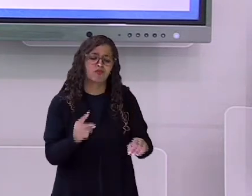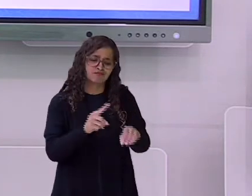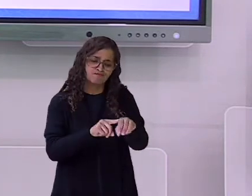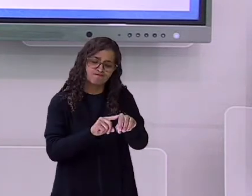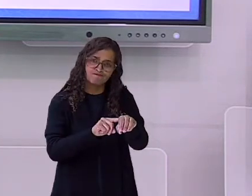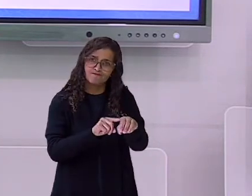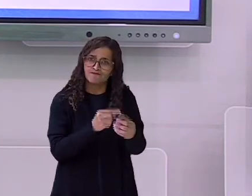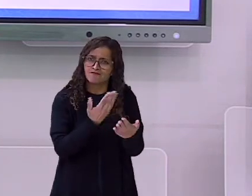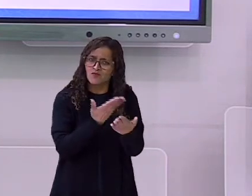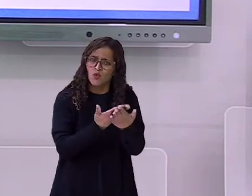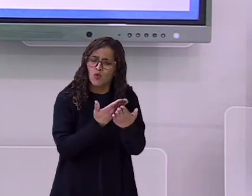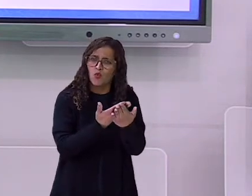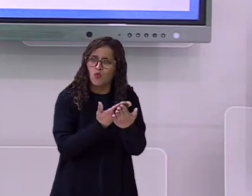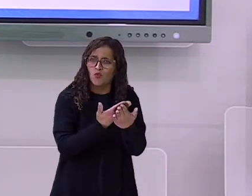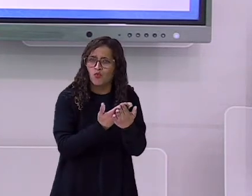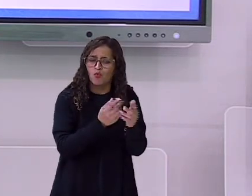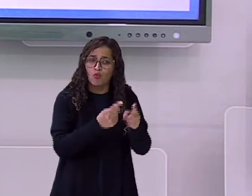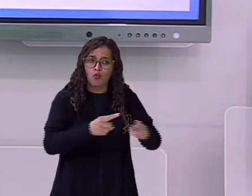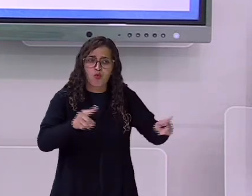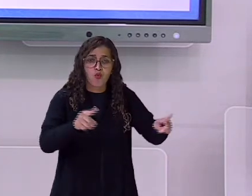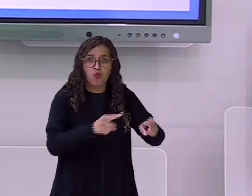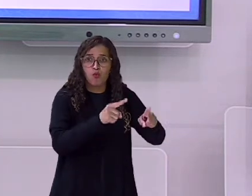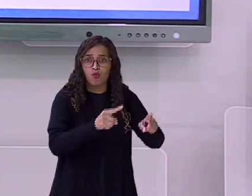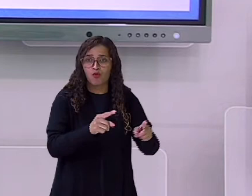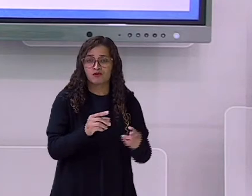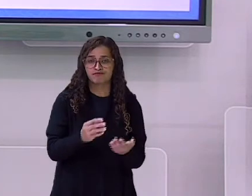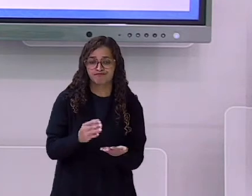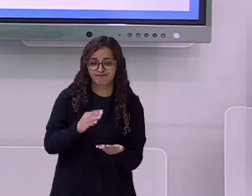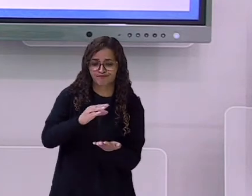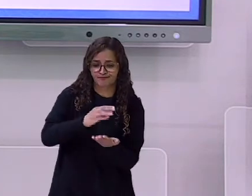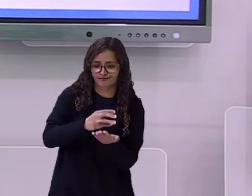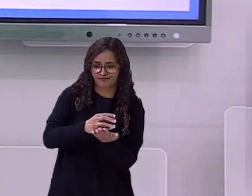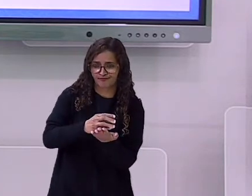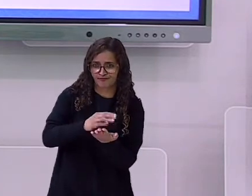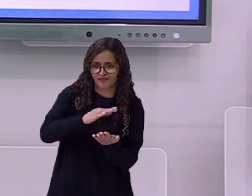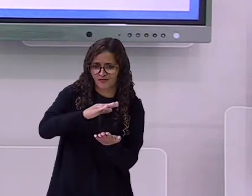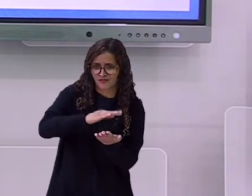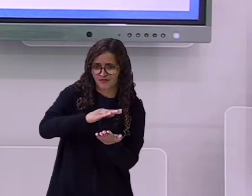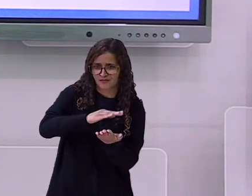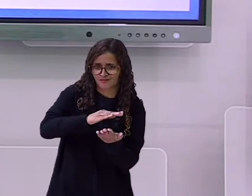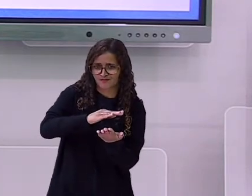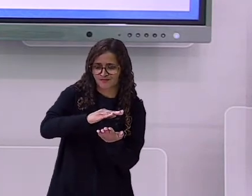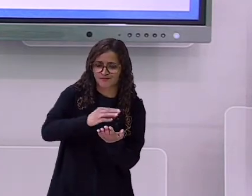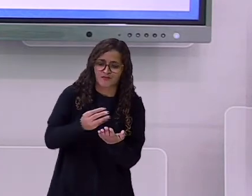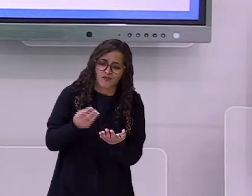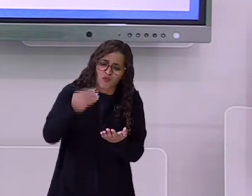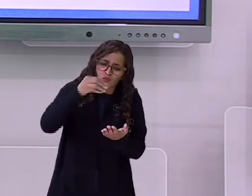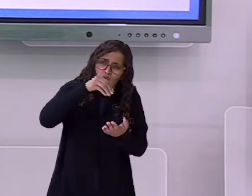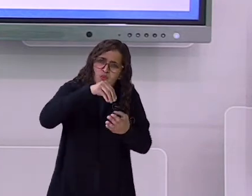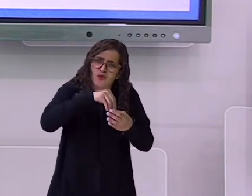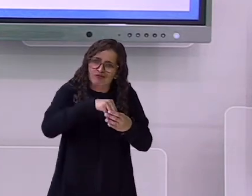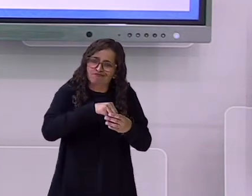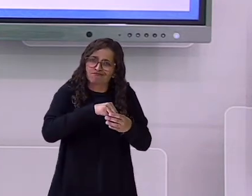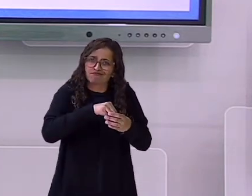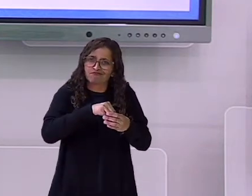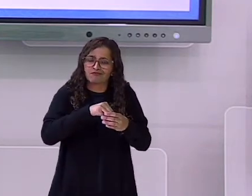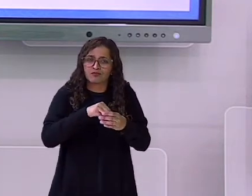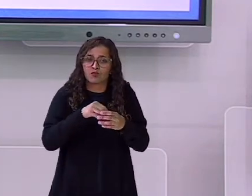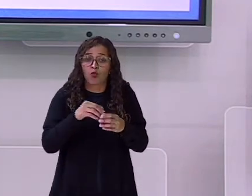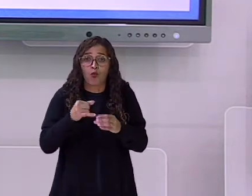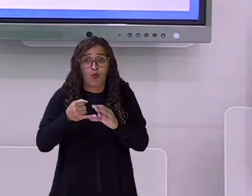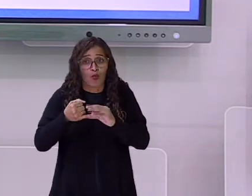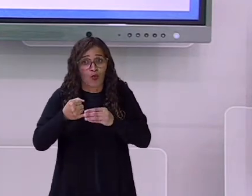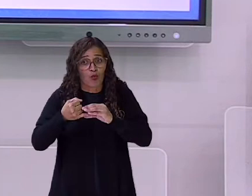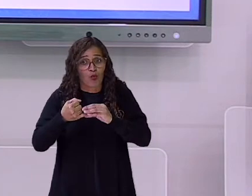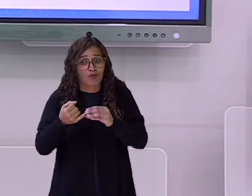uma latinha, né, de achocolatado, onde colocava ou um pouquinho de feijão, um pouquinho de arroz, e fazia uma